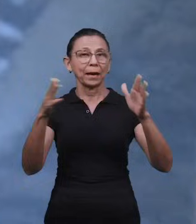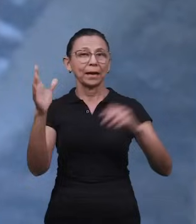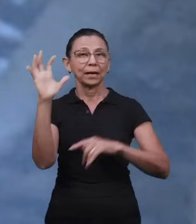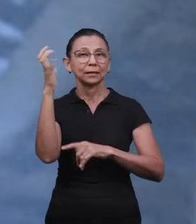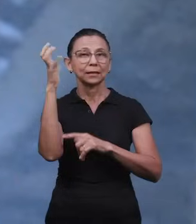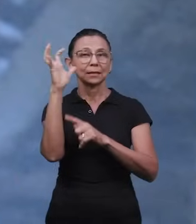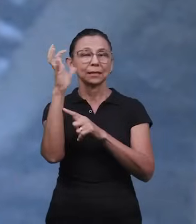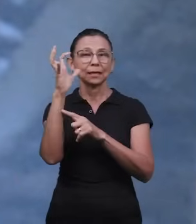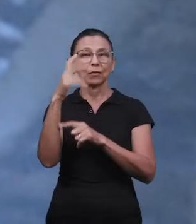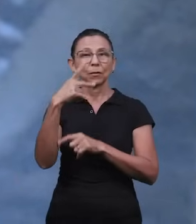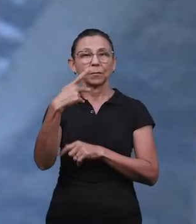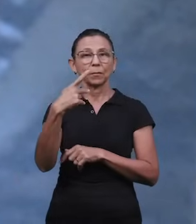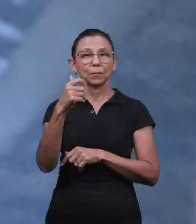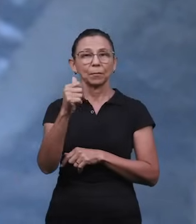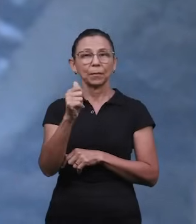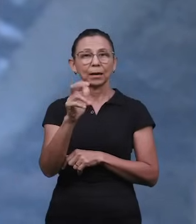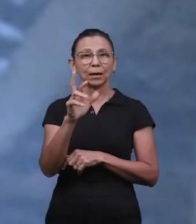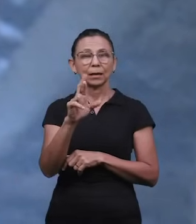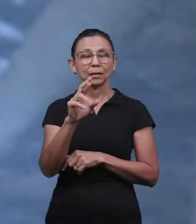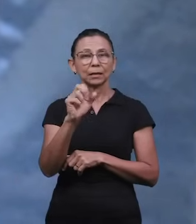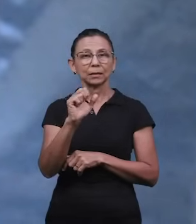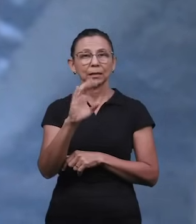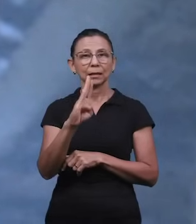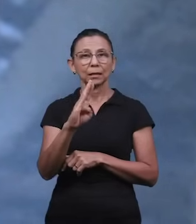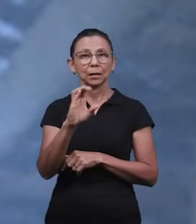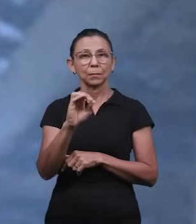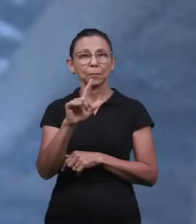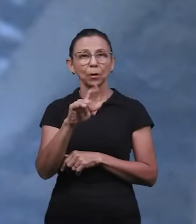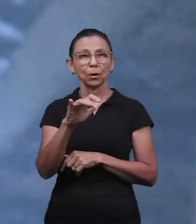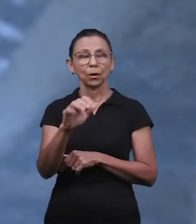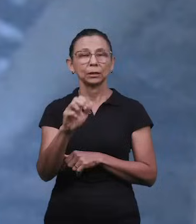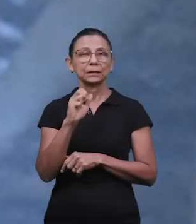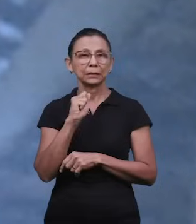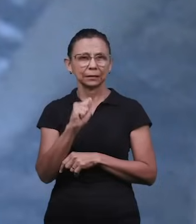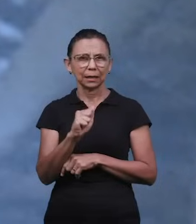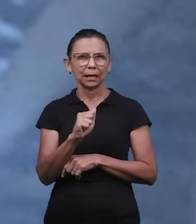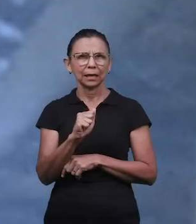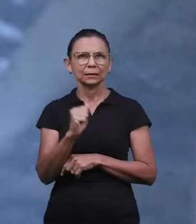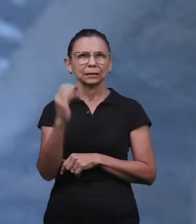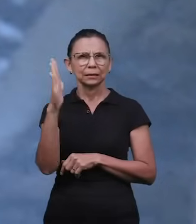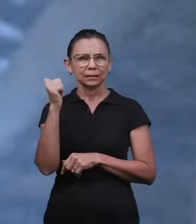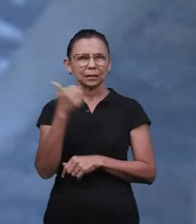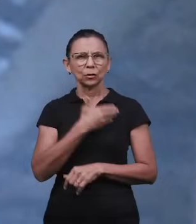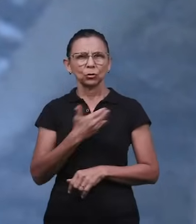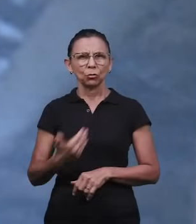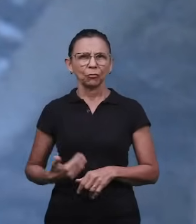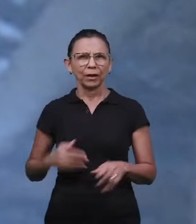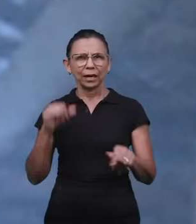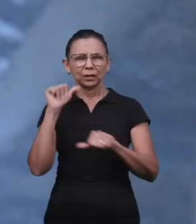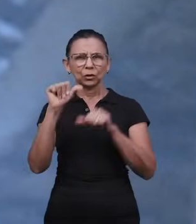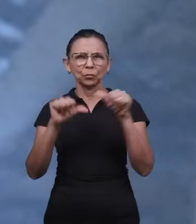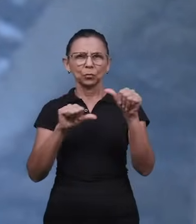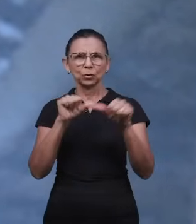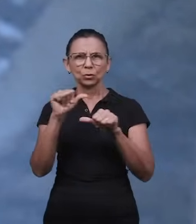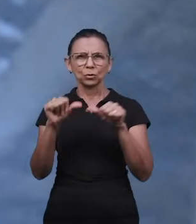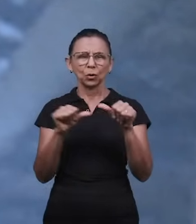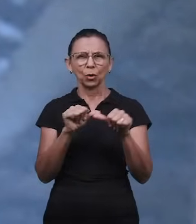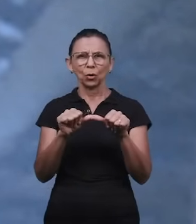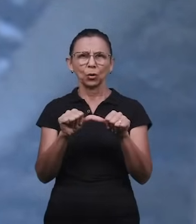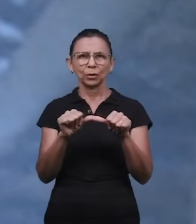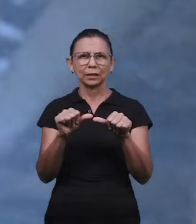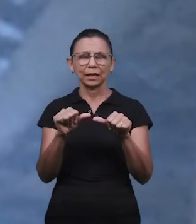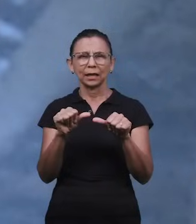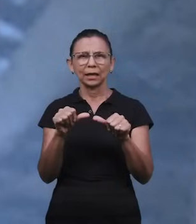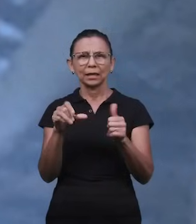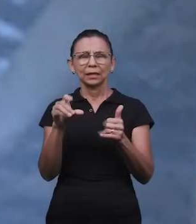parabólica para pegar sinal de televisão. Muito bem, você sabe que já mudou, né? O governo mudou o sinal do analógico para o